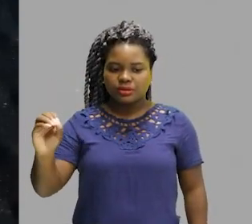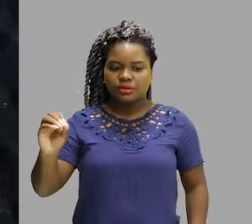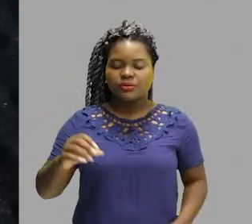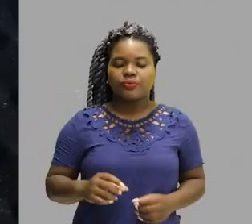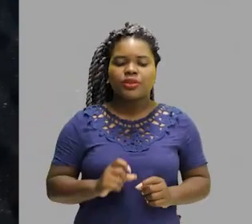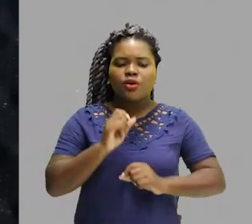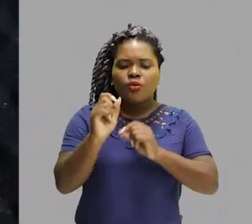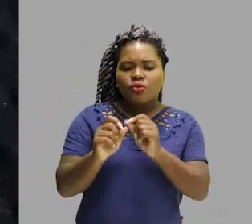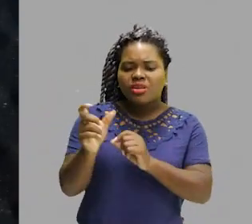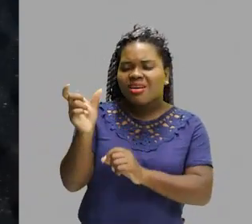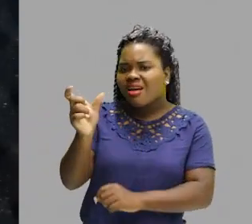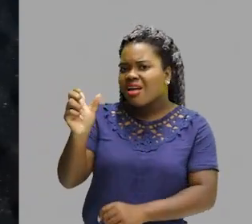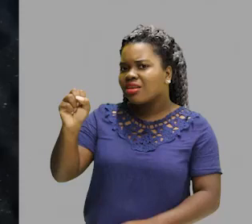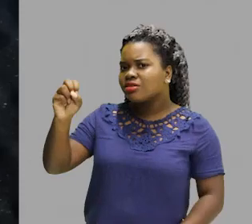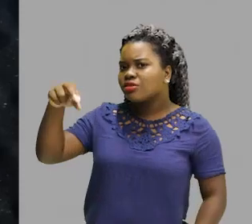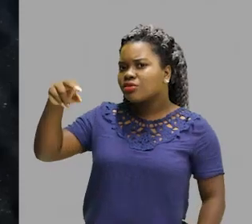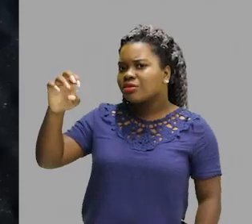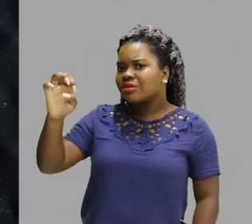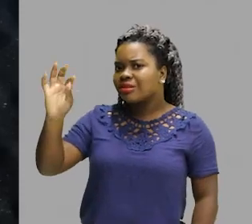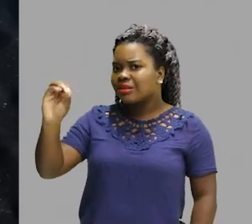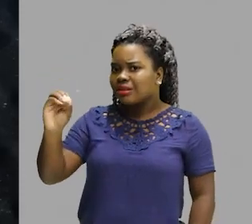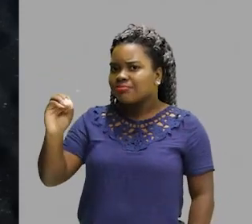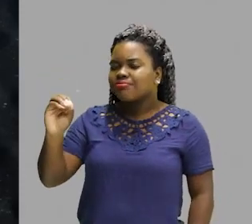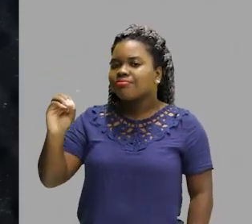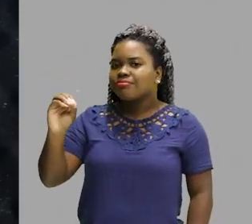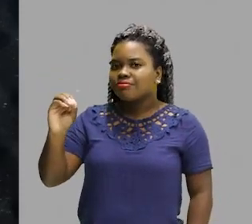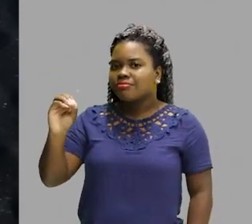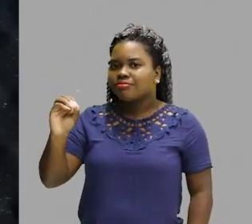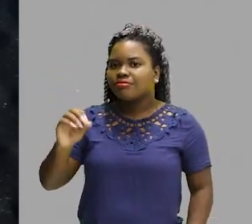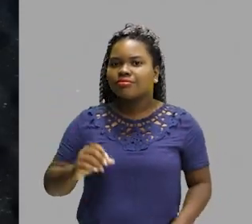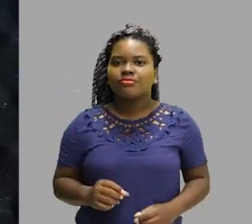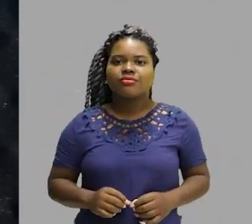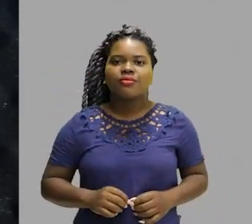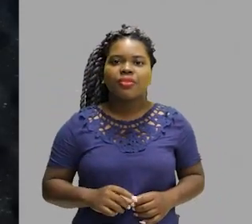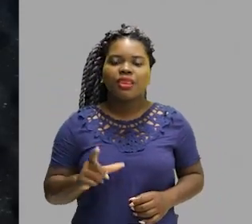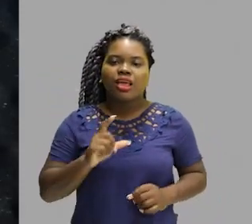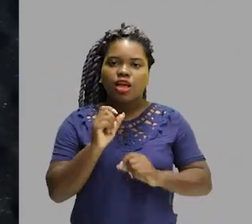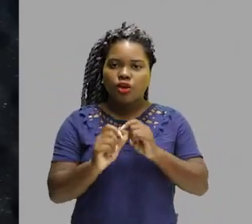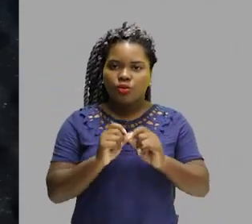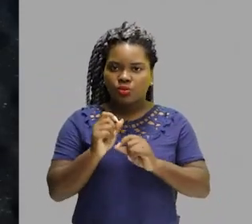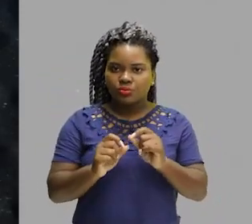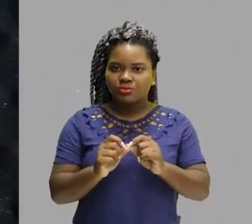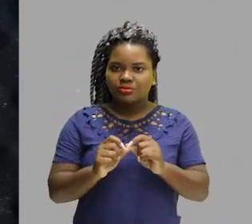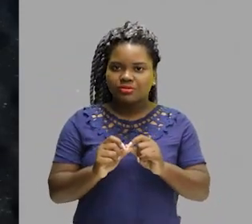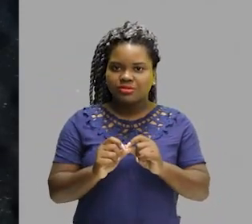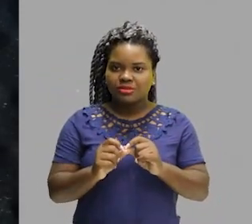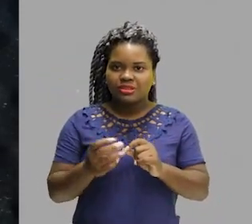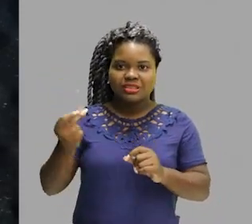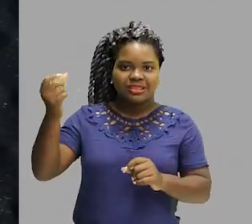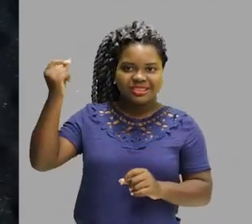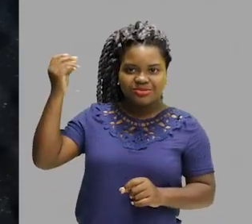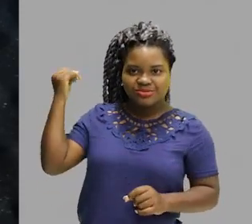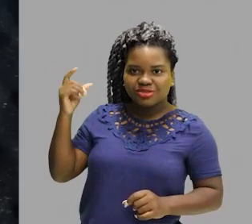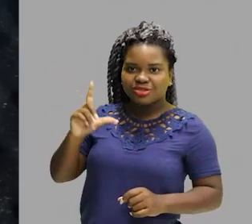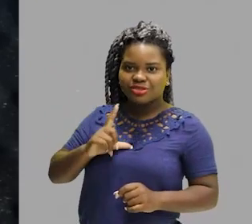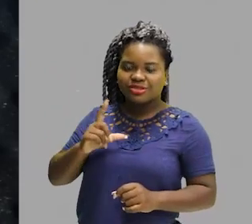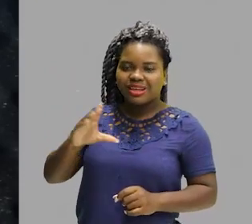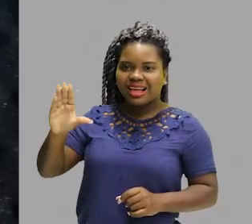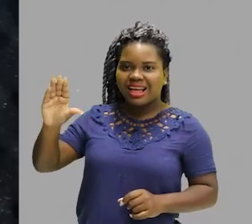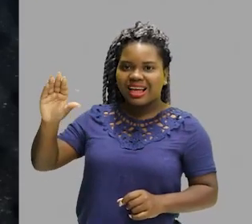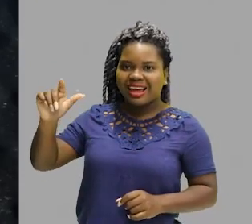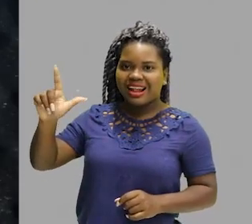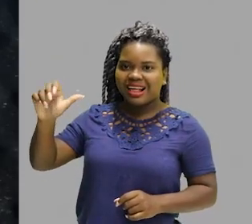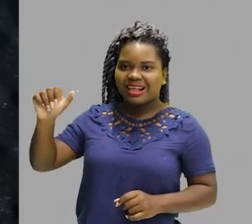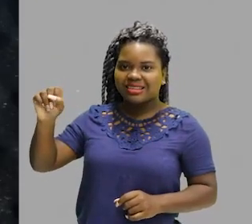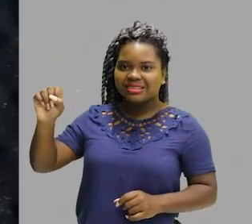aquele doce estilo novo, aquela medida nova que vai ser introduzida lá no classicismo por Sá de Miranda, quando